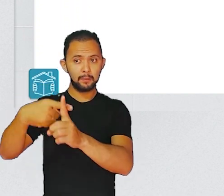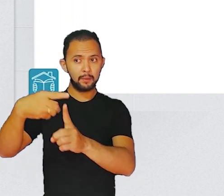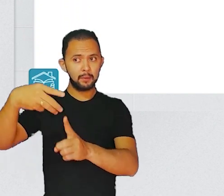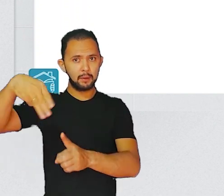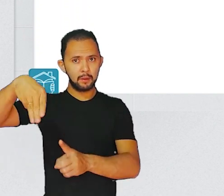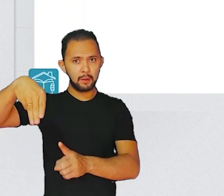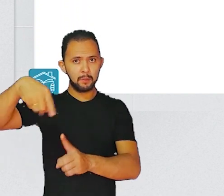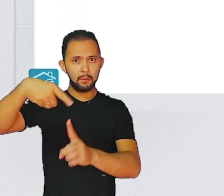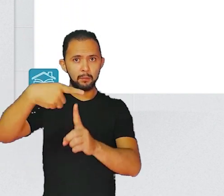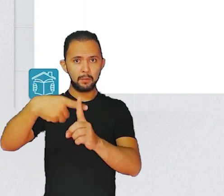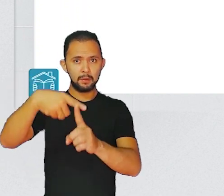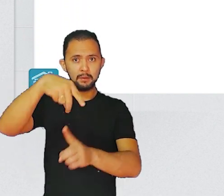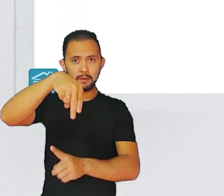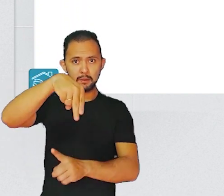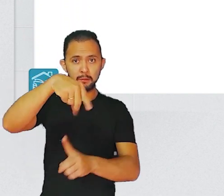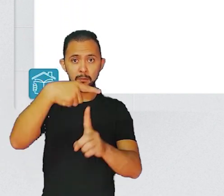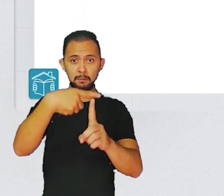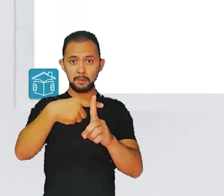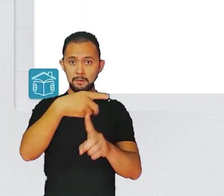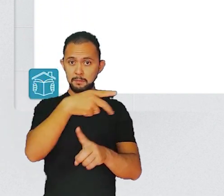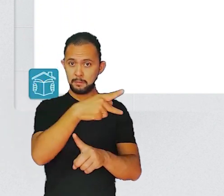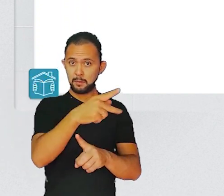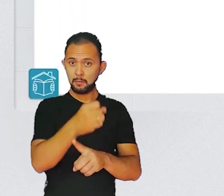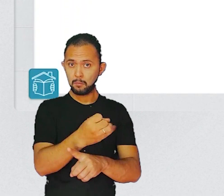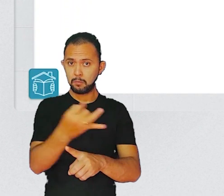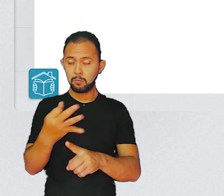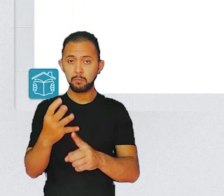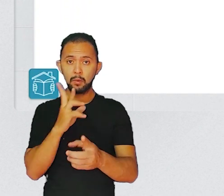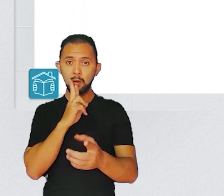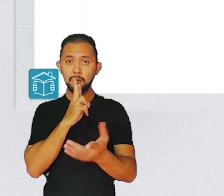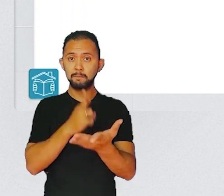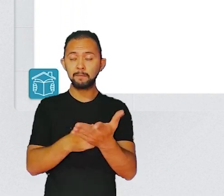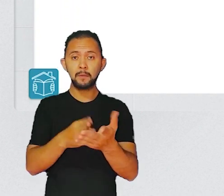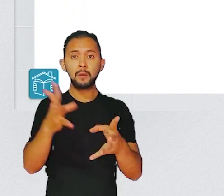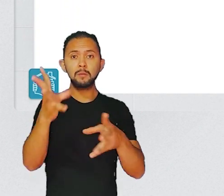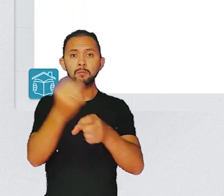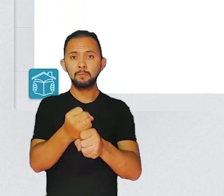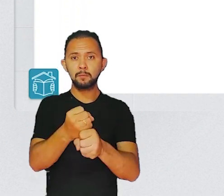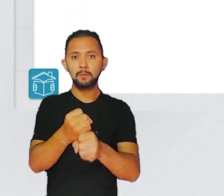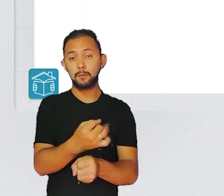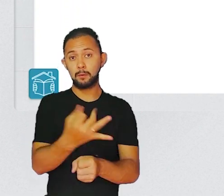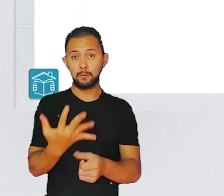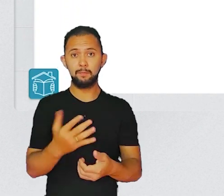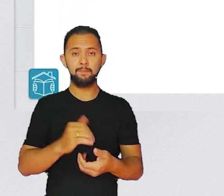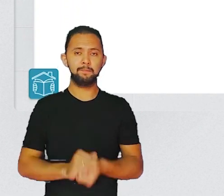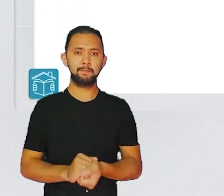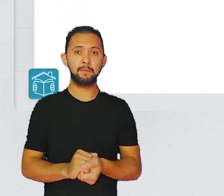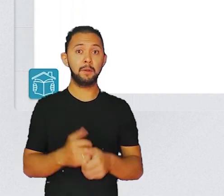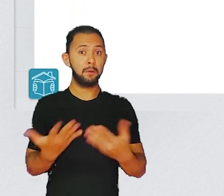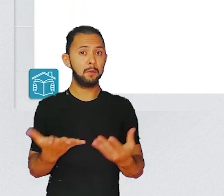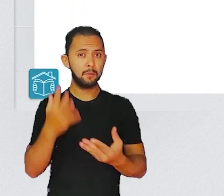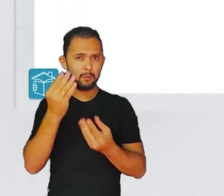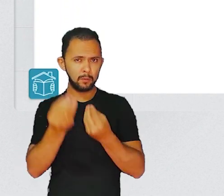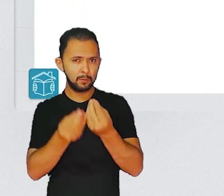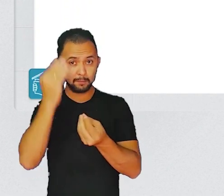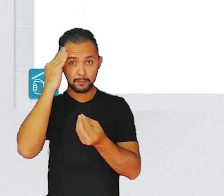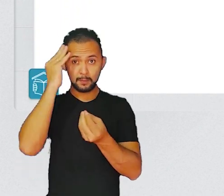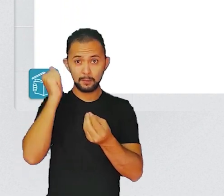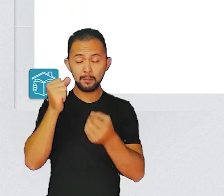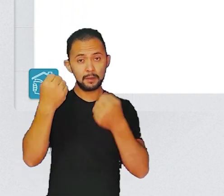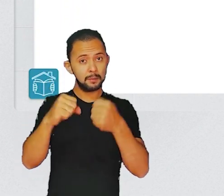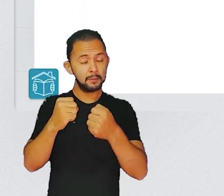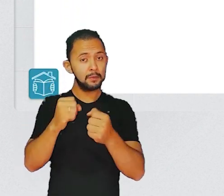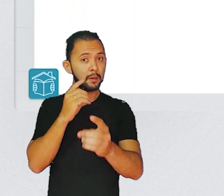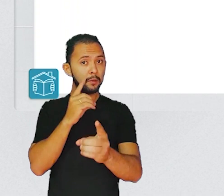p? Vou colocar um ponto de interrogação aqui. E aí, qual o valor dessa expressão? Bem, para descobrir isso, a gente tem que saber o valor